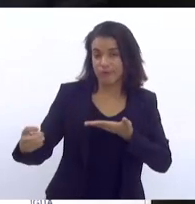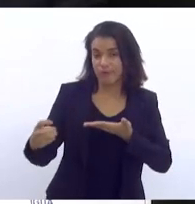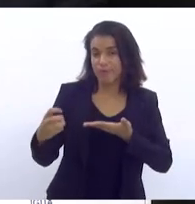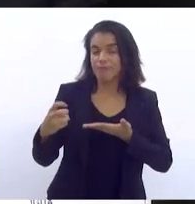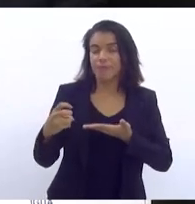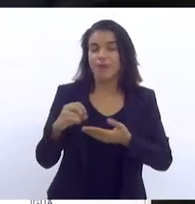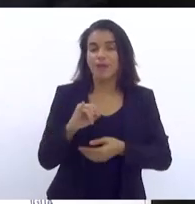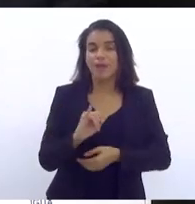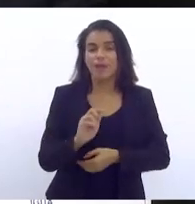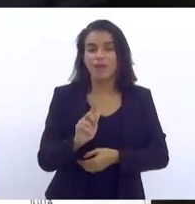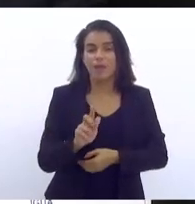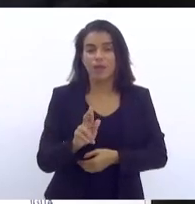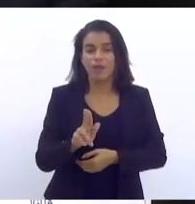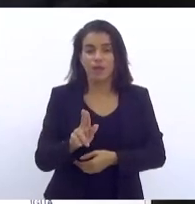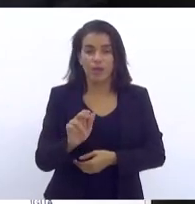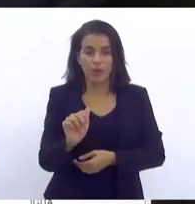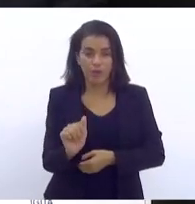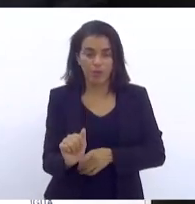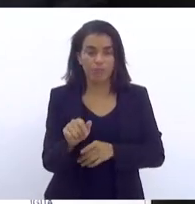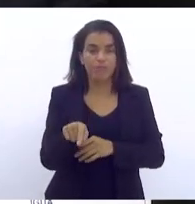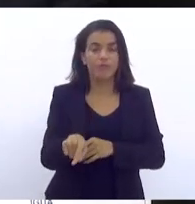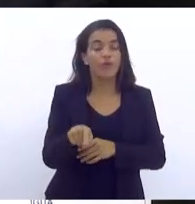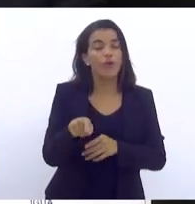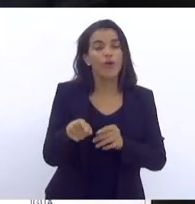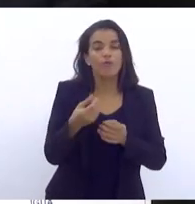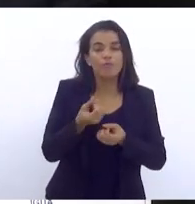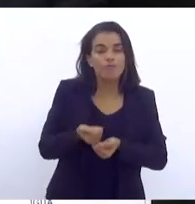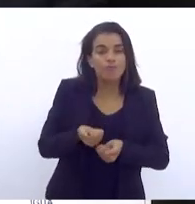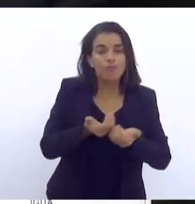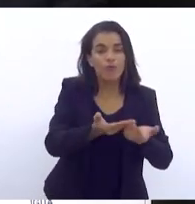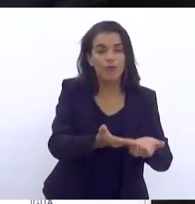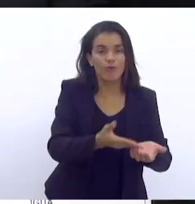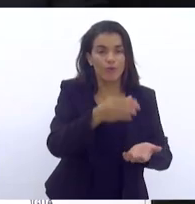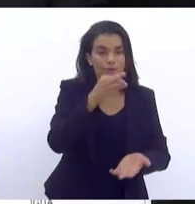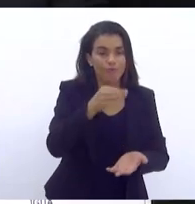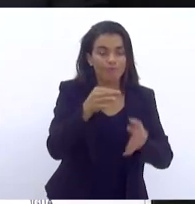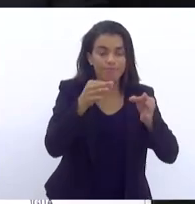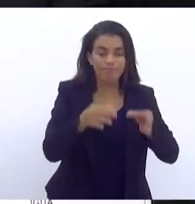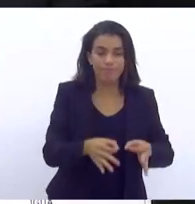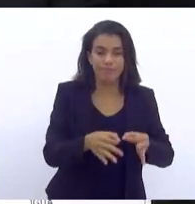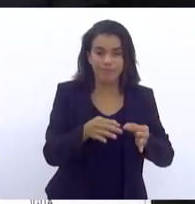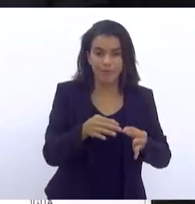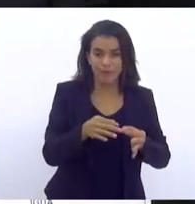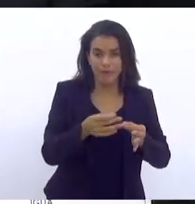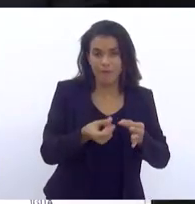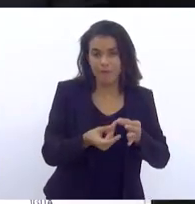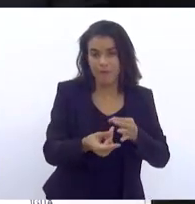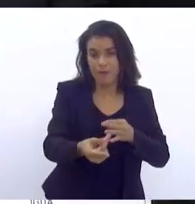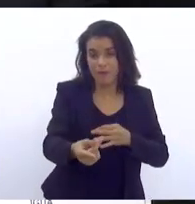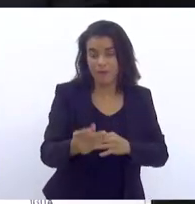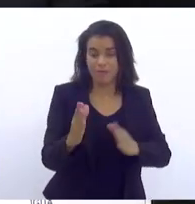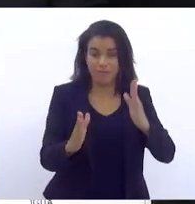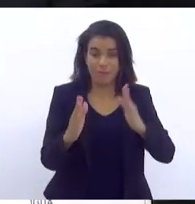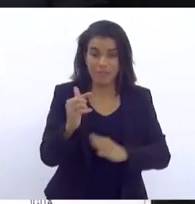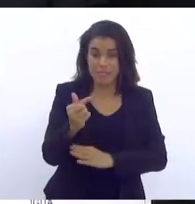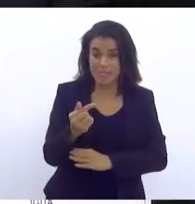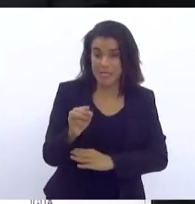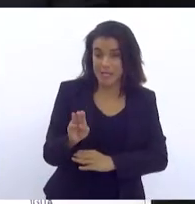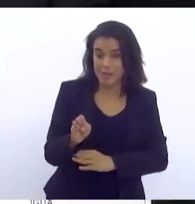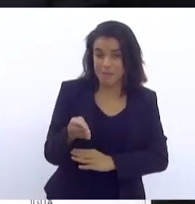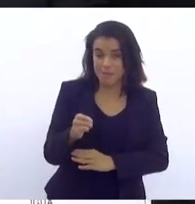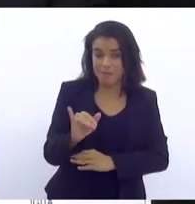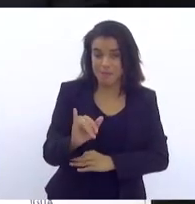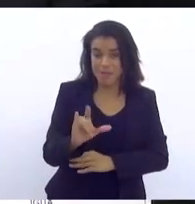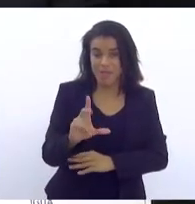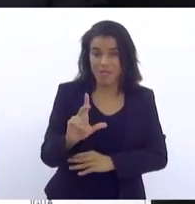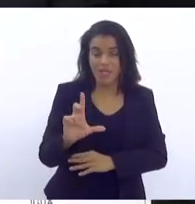Igua foi objeto de uma oferta de outorga fixa de aproximadamente 7 bi a